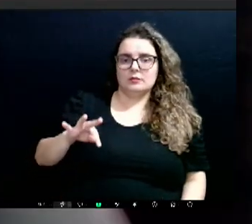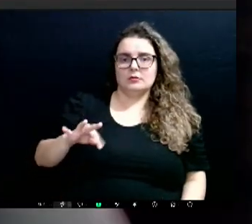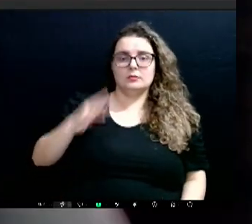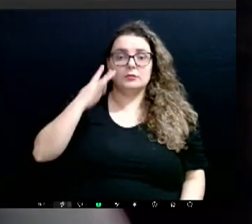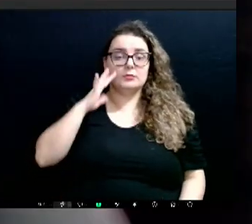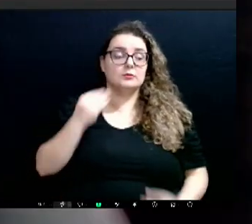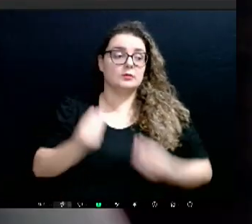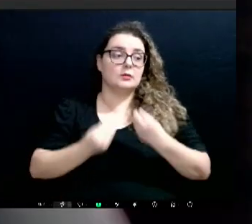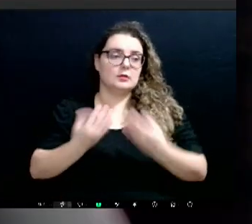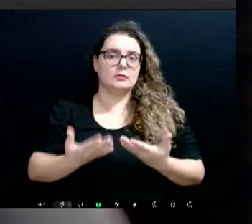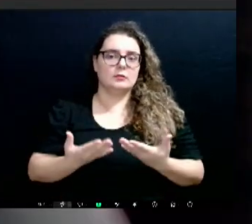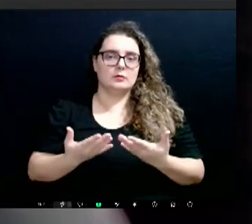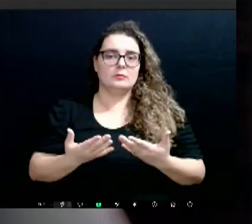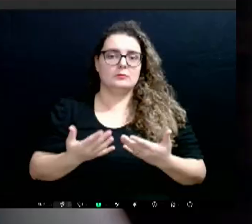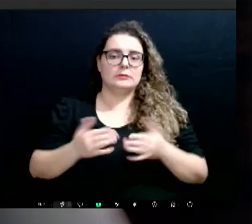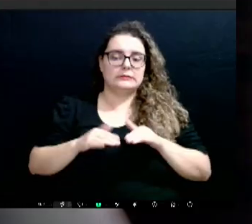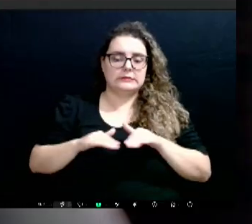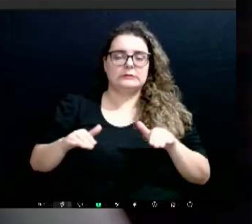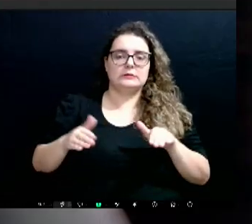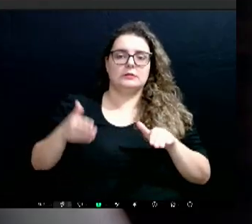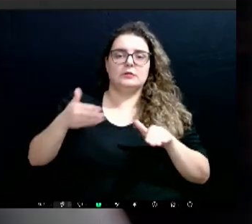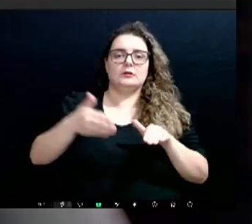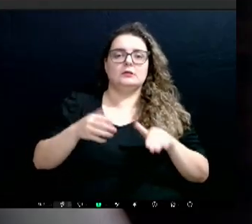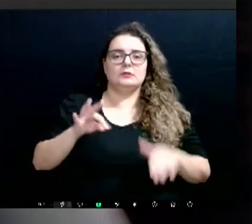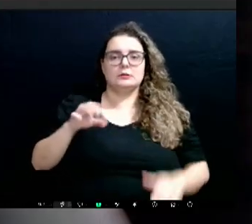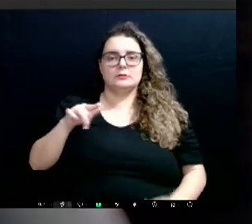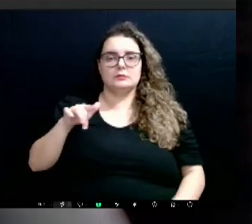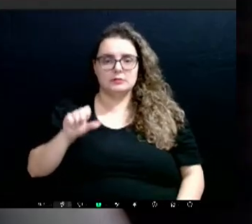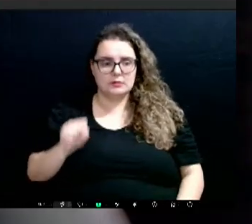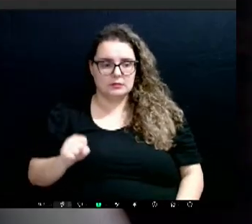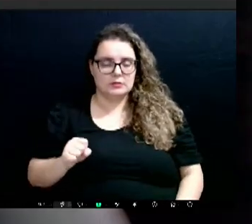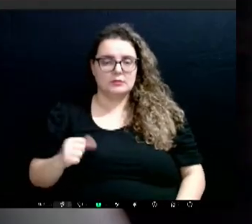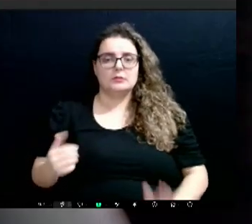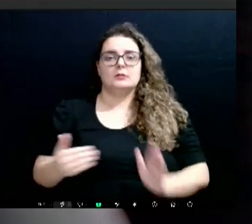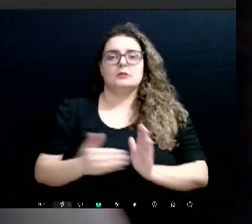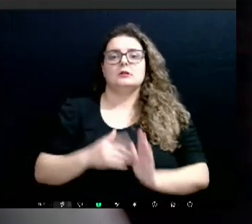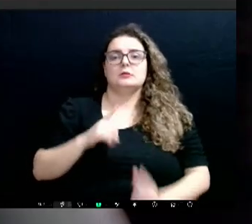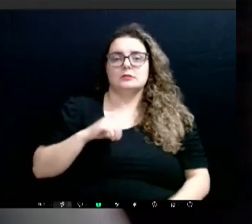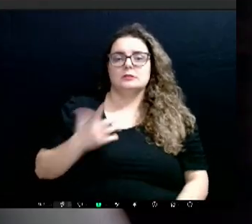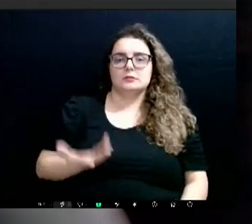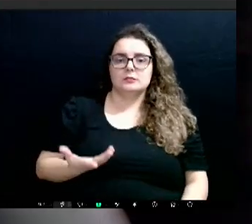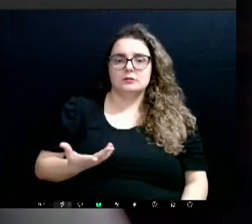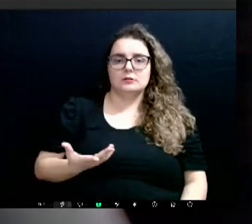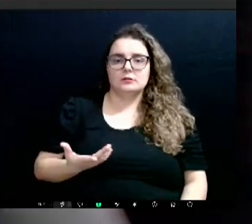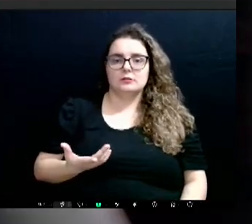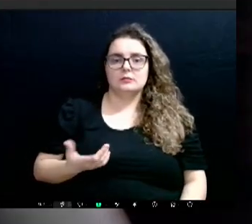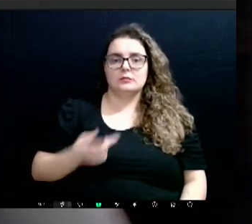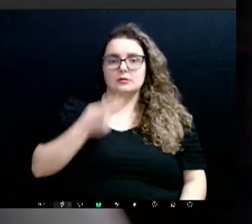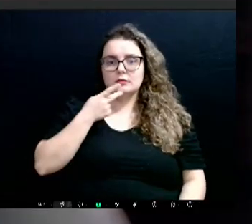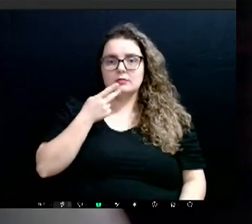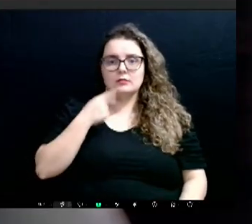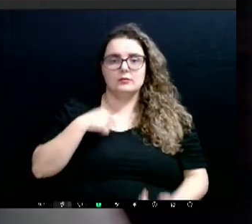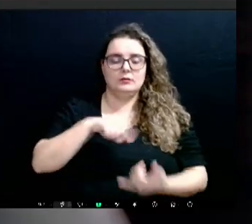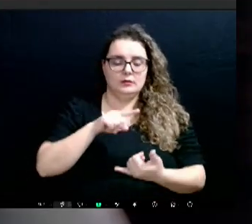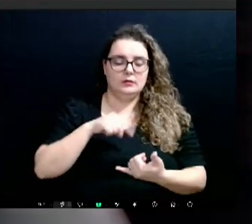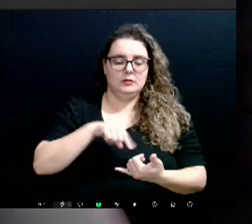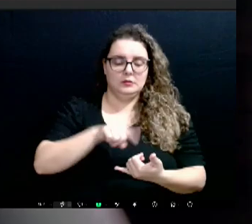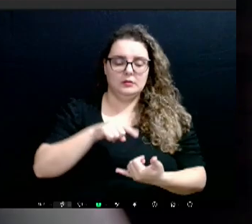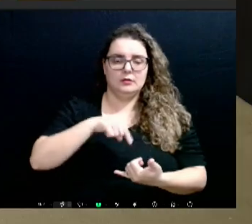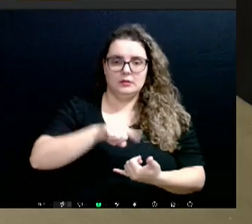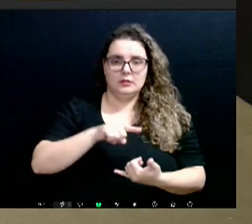linha, então ele entra nas telas. E até a gente tem, quando a gente mesmo fala, né, sobre as telas, a gente já vai fazendo assim com o celular, com a